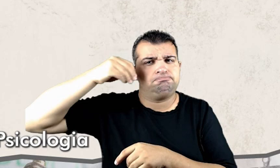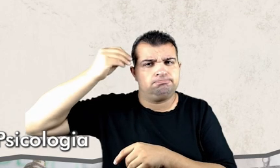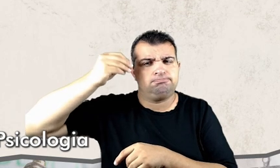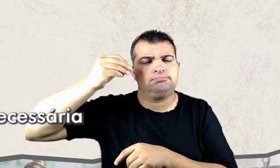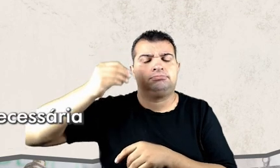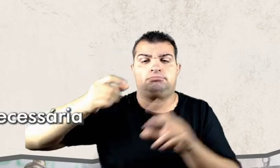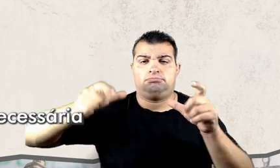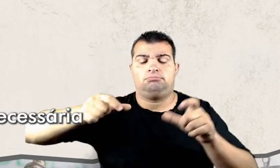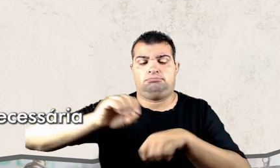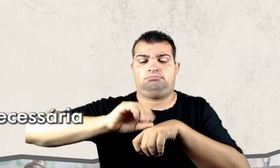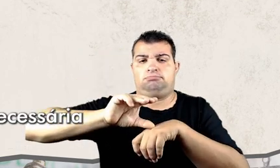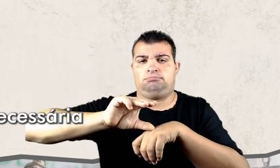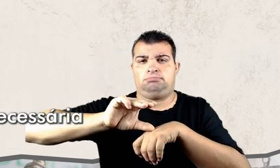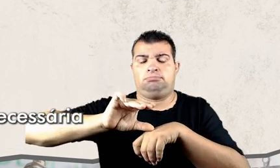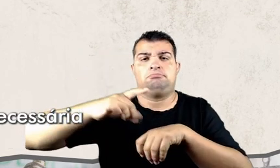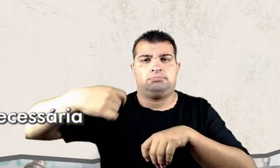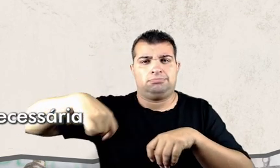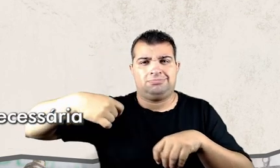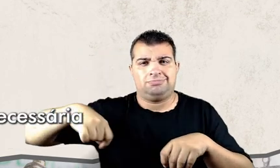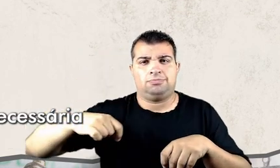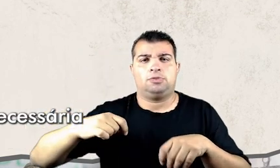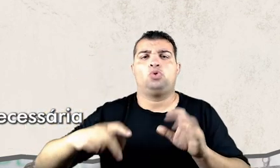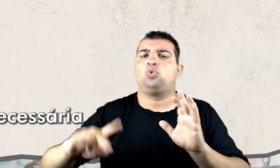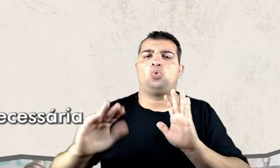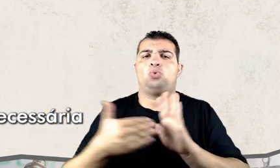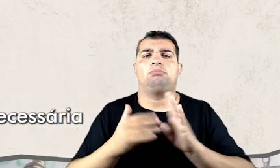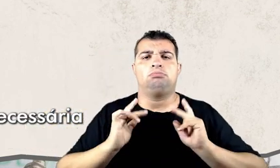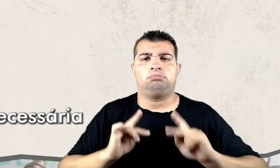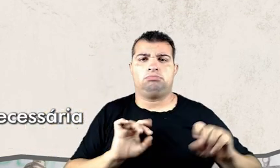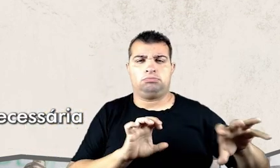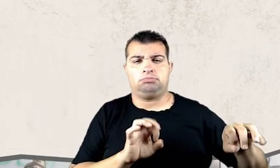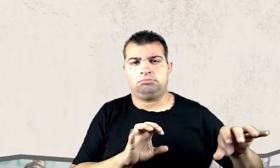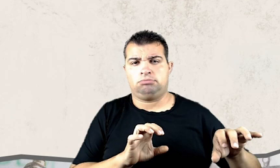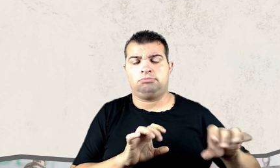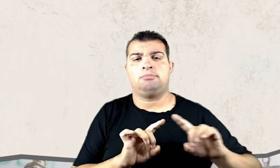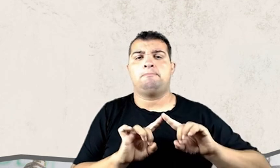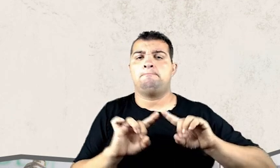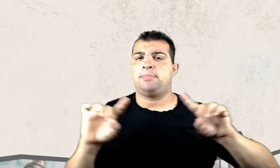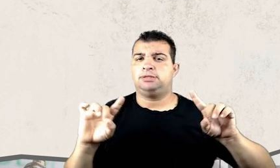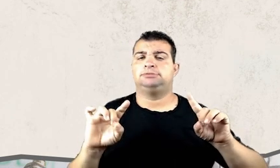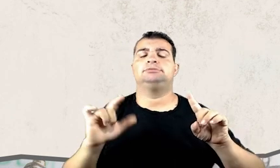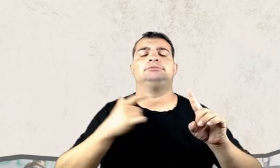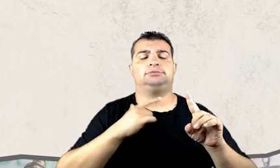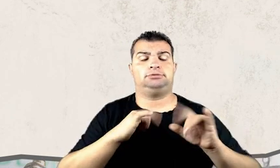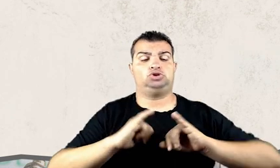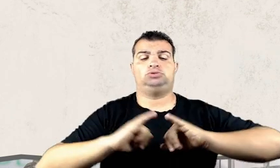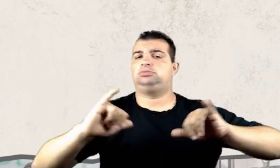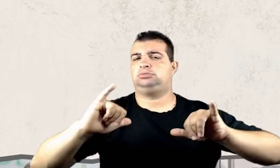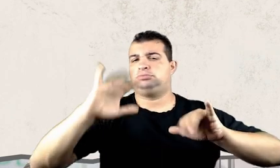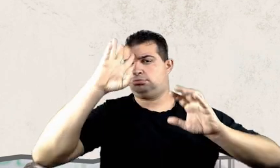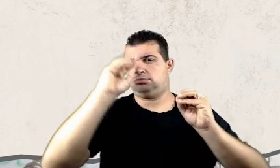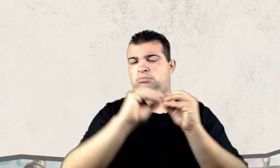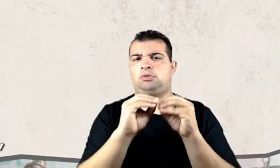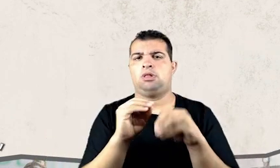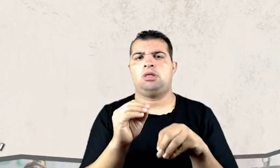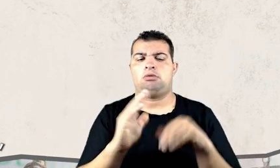a psicologia como uma área de conhecimento necessária para todos os educadores, mas ele já